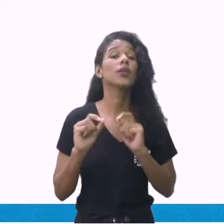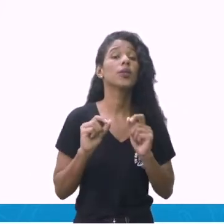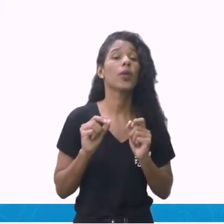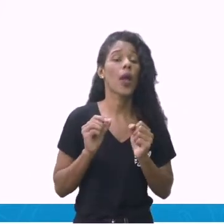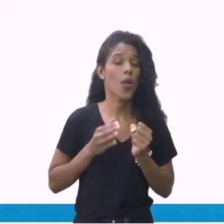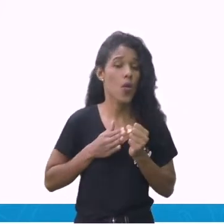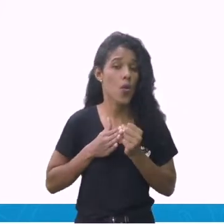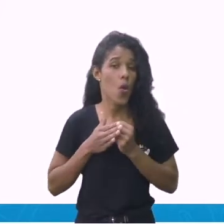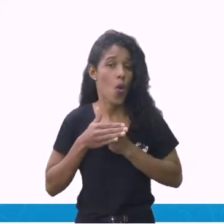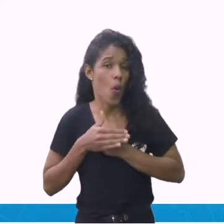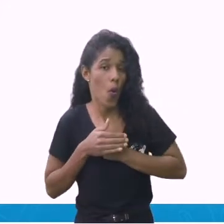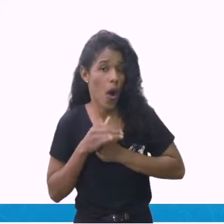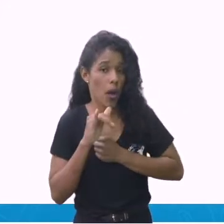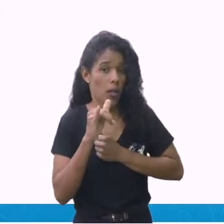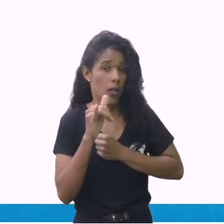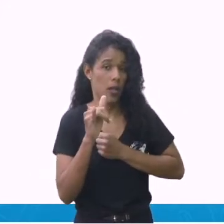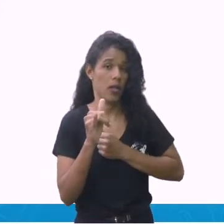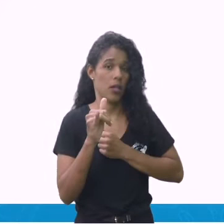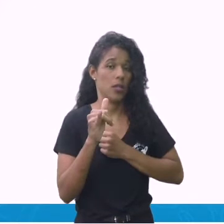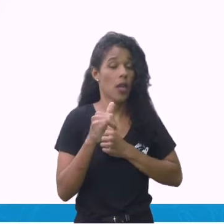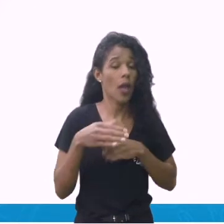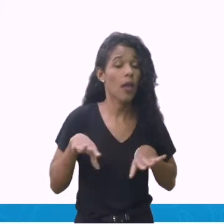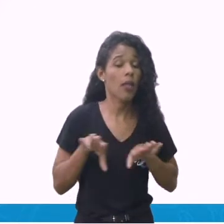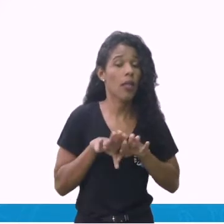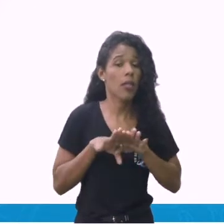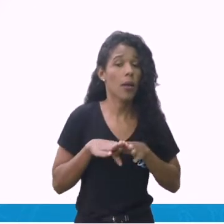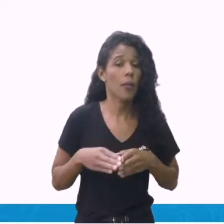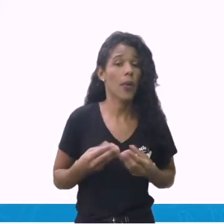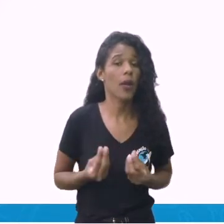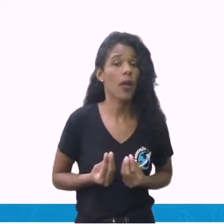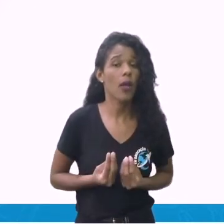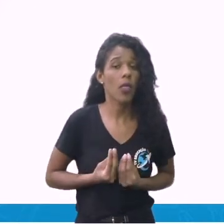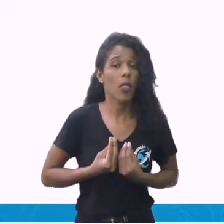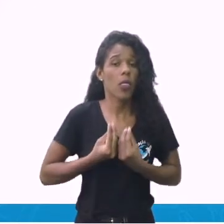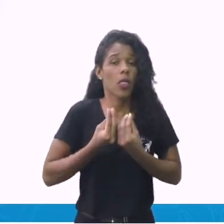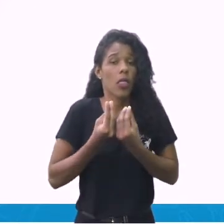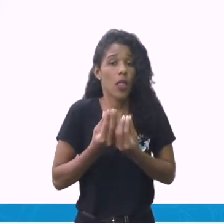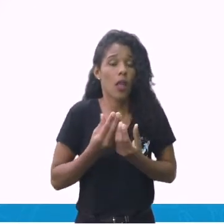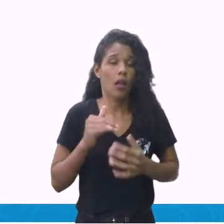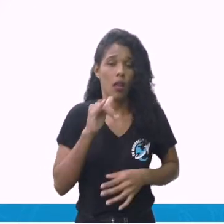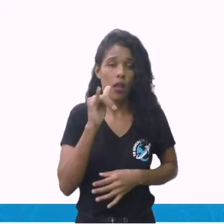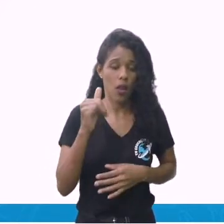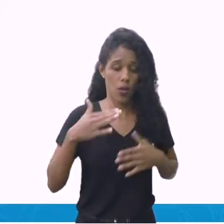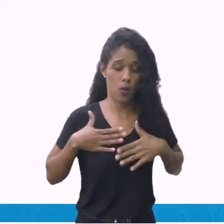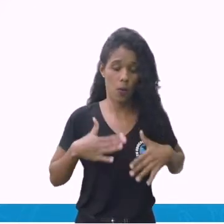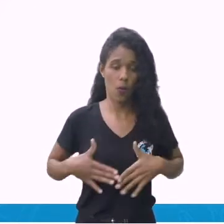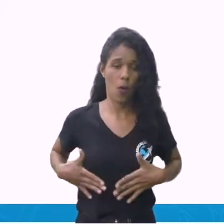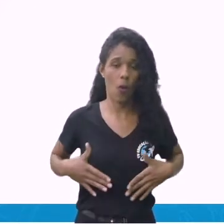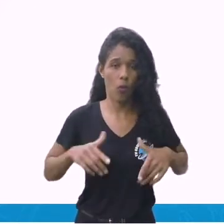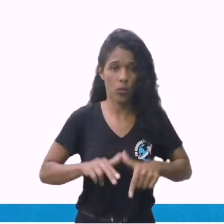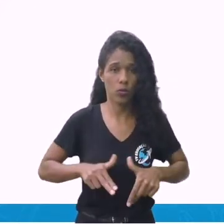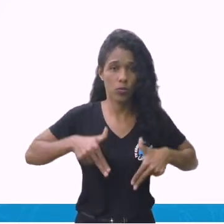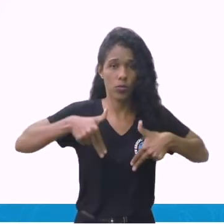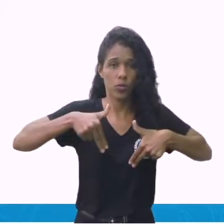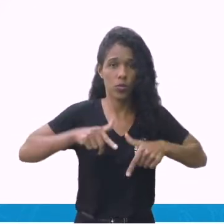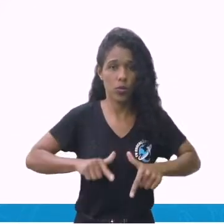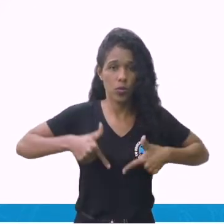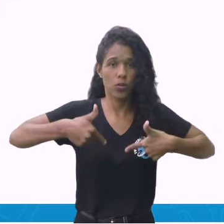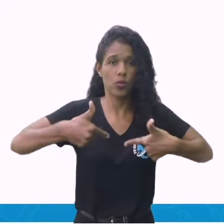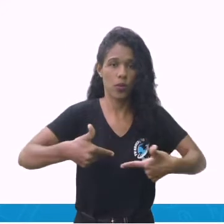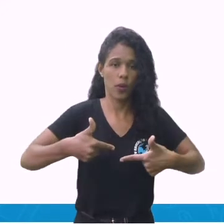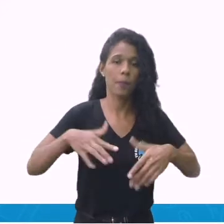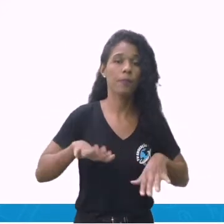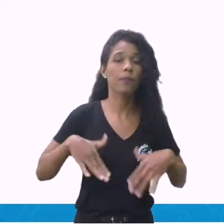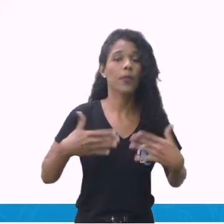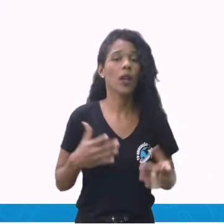algumas substâncias essenciais ao funcionamento do organismo. Então, os lipídios a gente encontra em